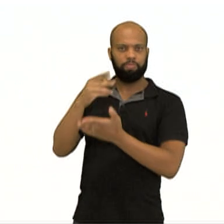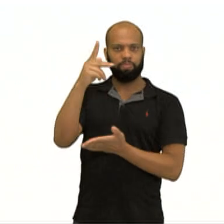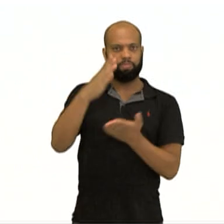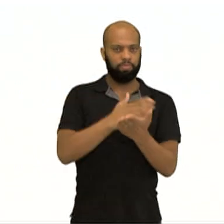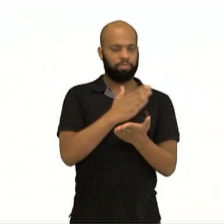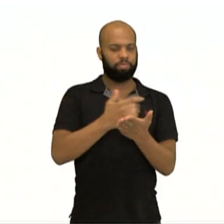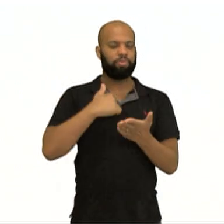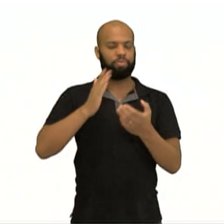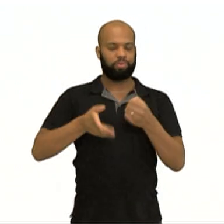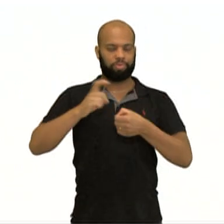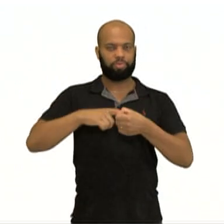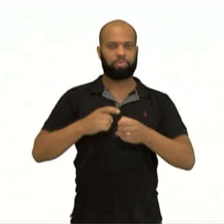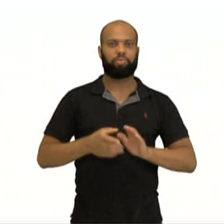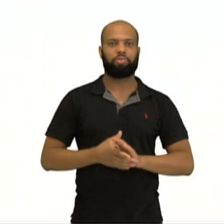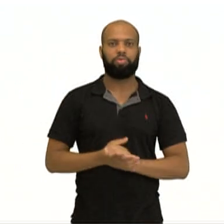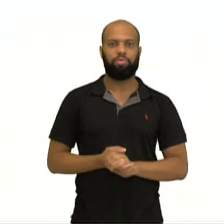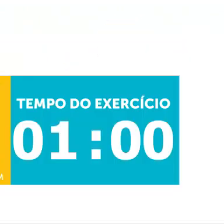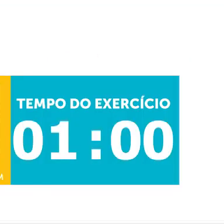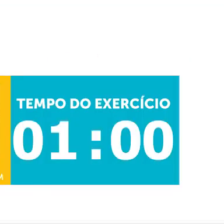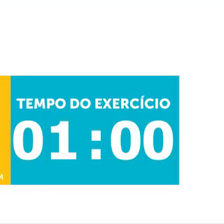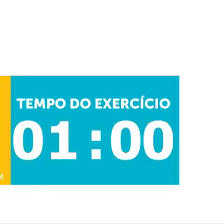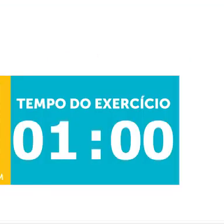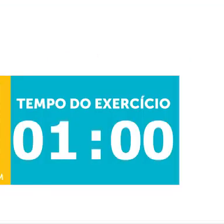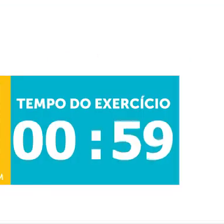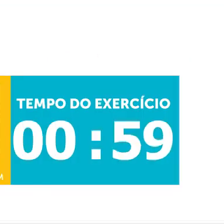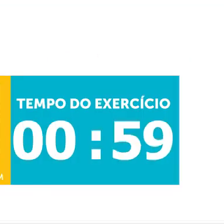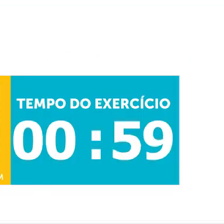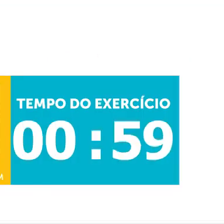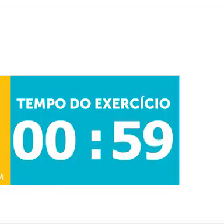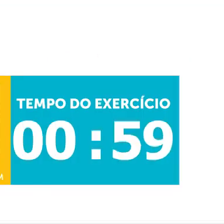caderno e a gente já volta.